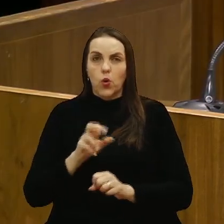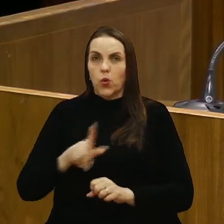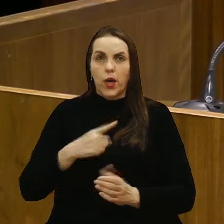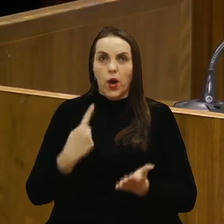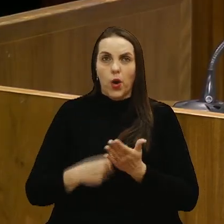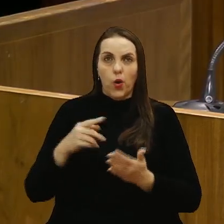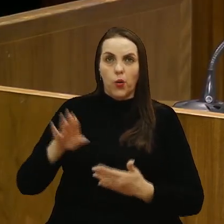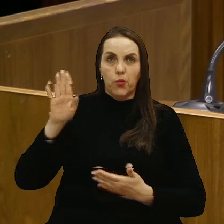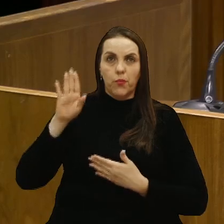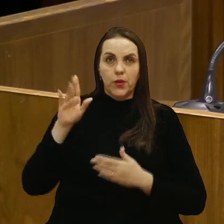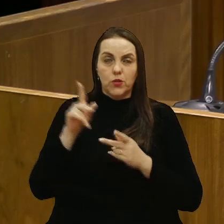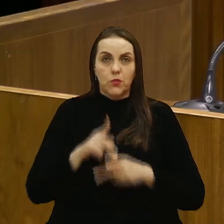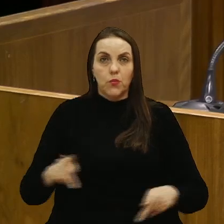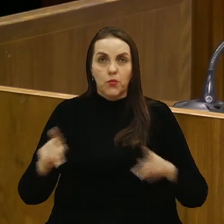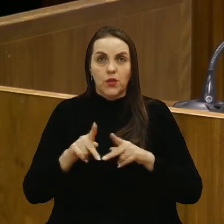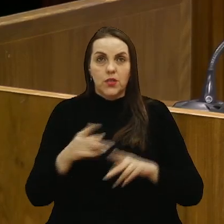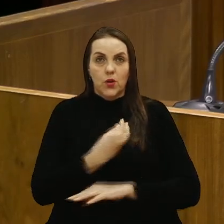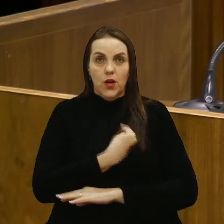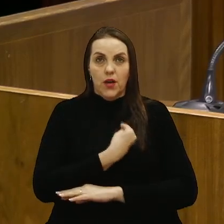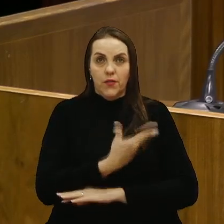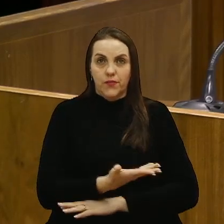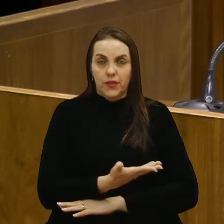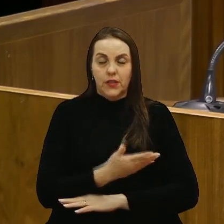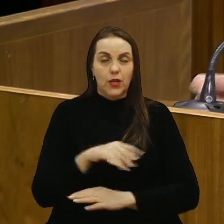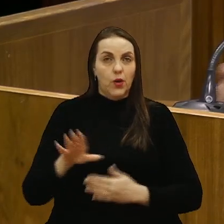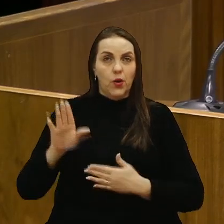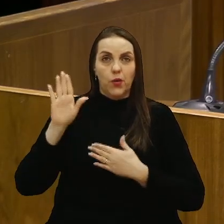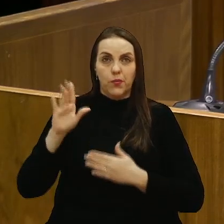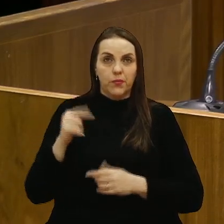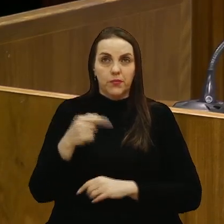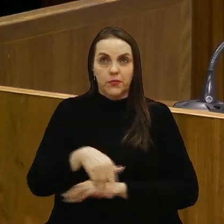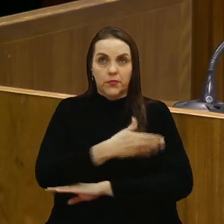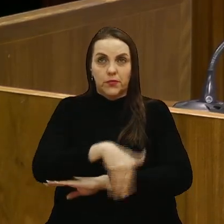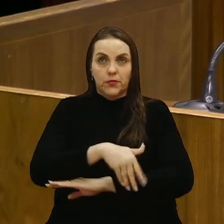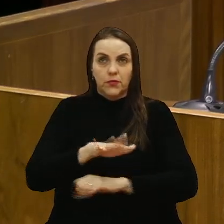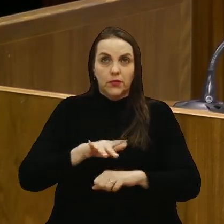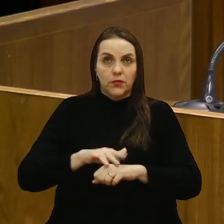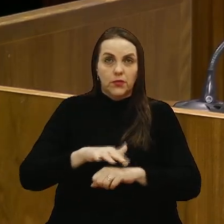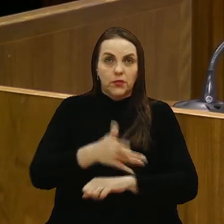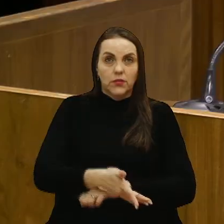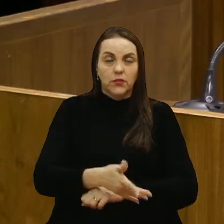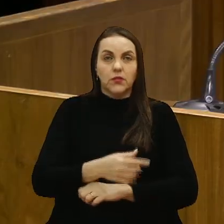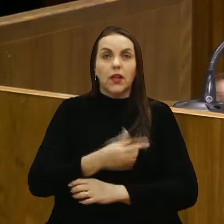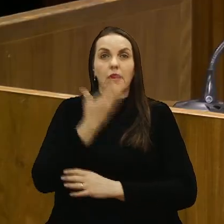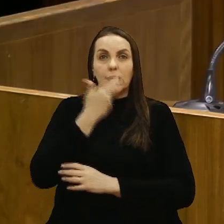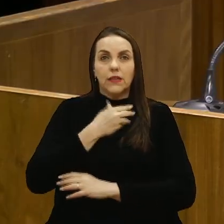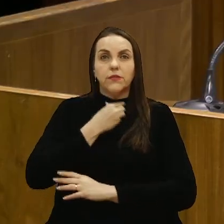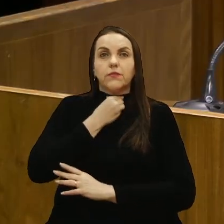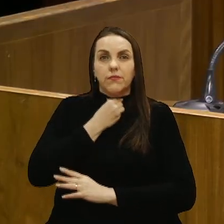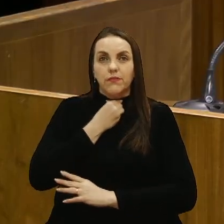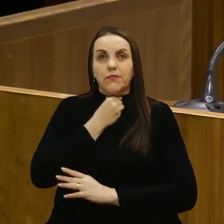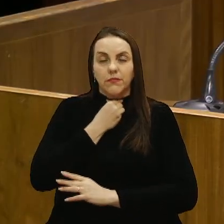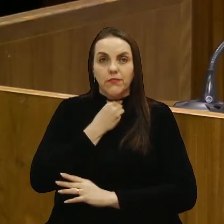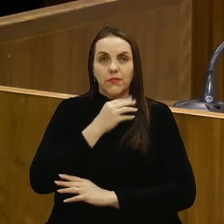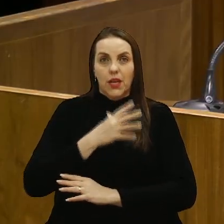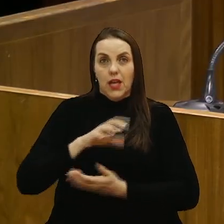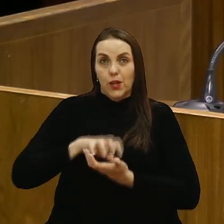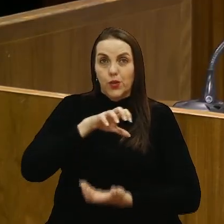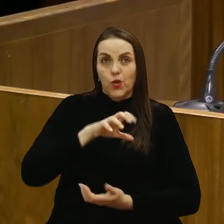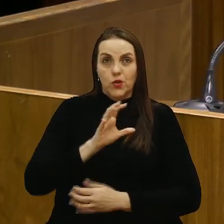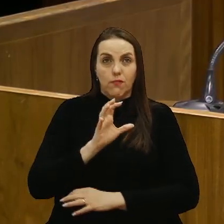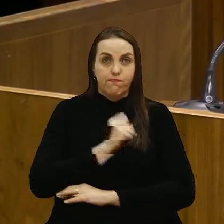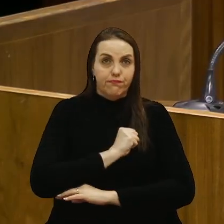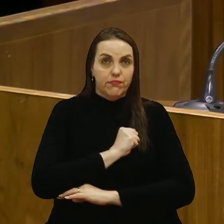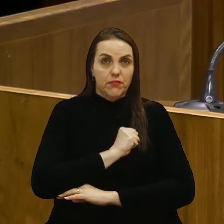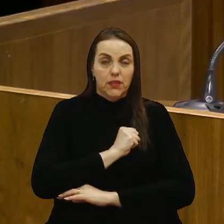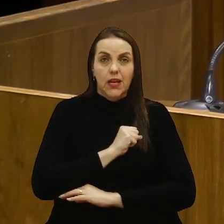com o povo e com a vida. Não tem compromisso com o doente na calçada, com a criança engasgada, com o idoso infartado. A economia e o